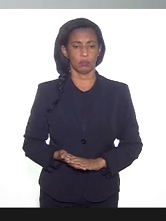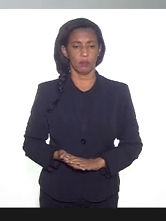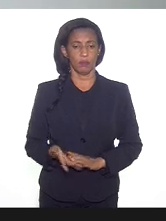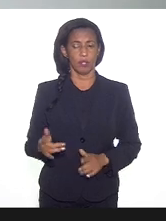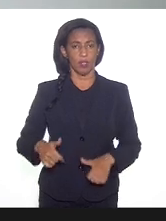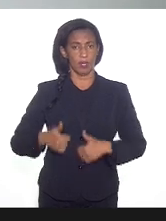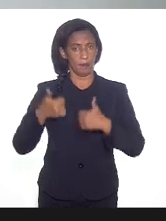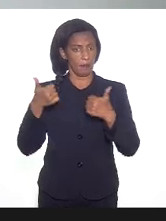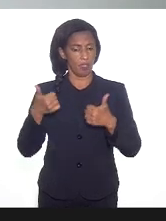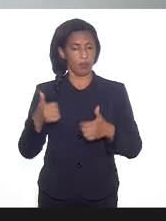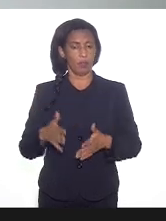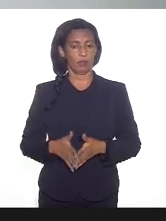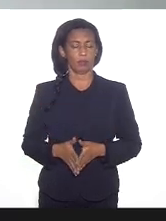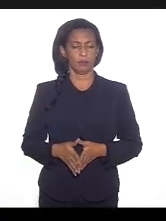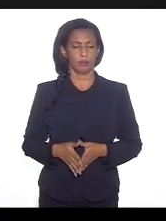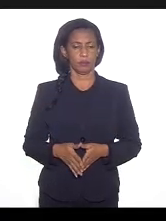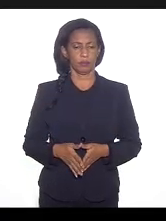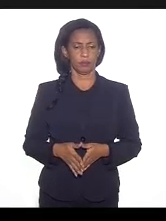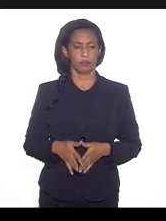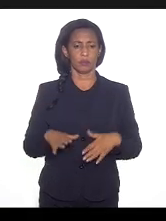seria melhor. Mas...